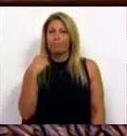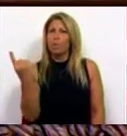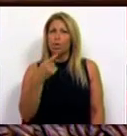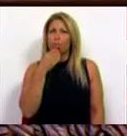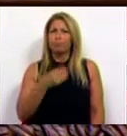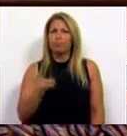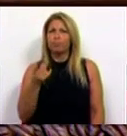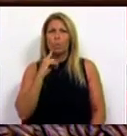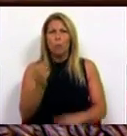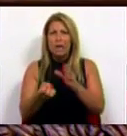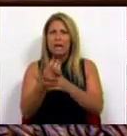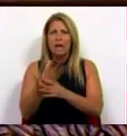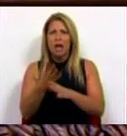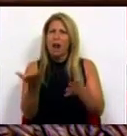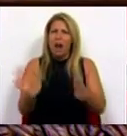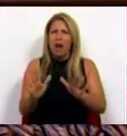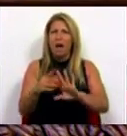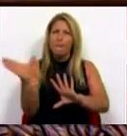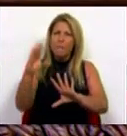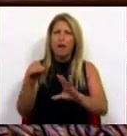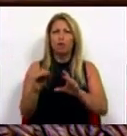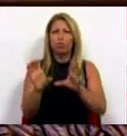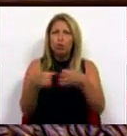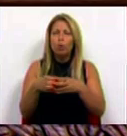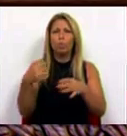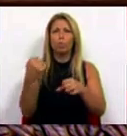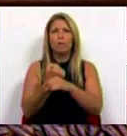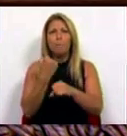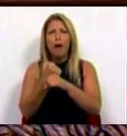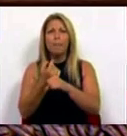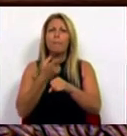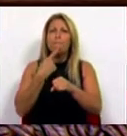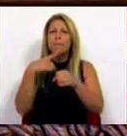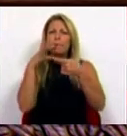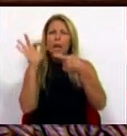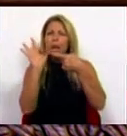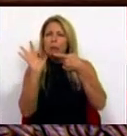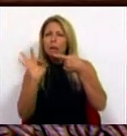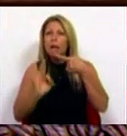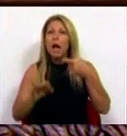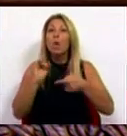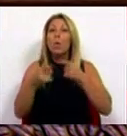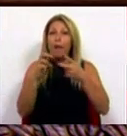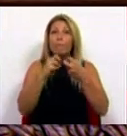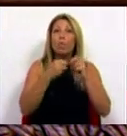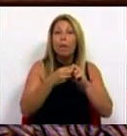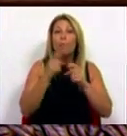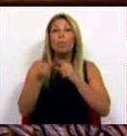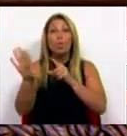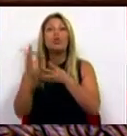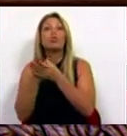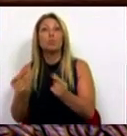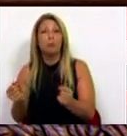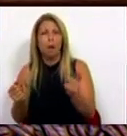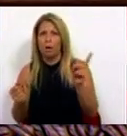criar mais nenhum grupo de trabalho para tomar conhecimento detalhado dos problemas e das soluções? Não, não significa.